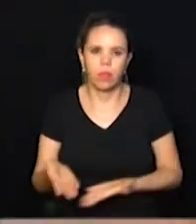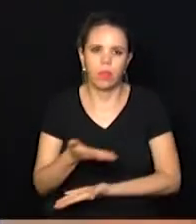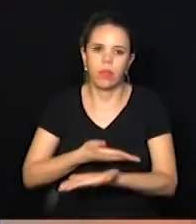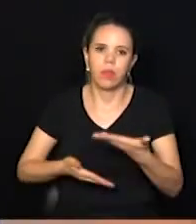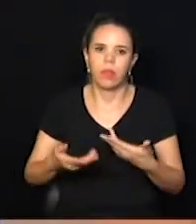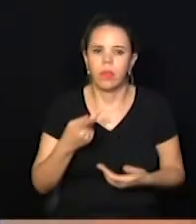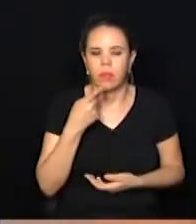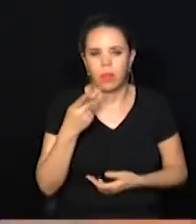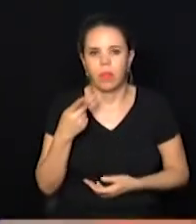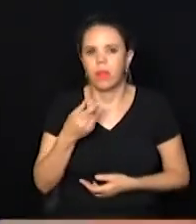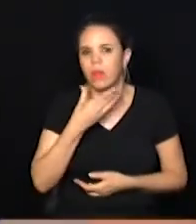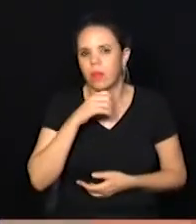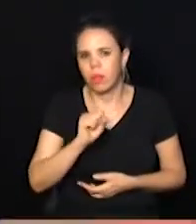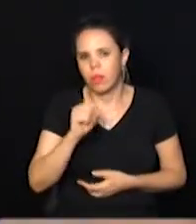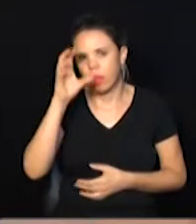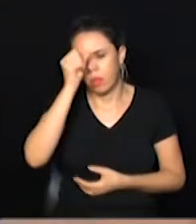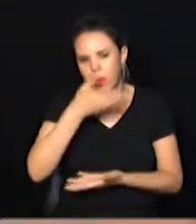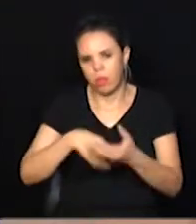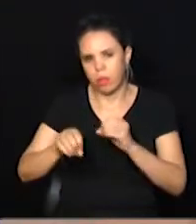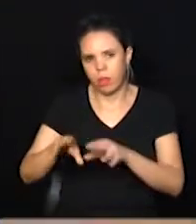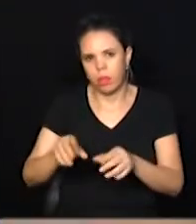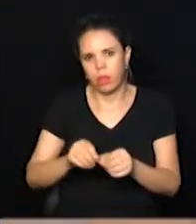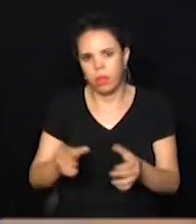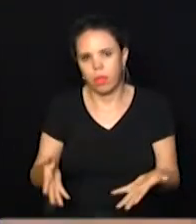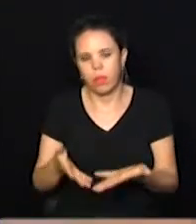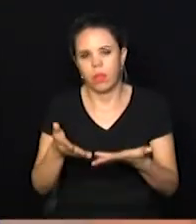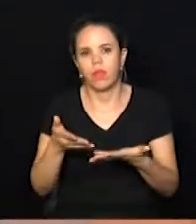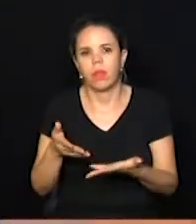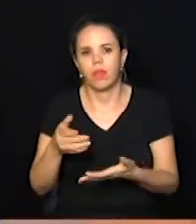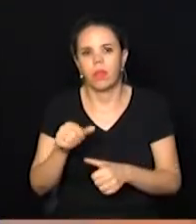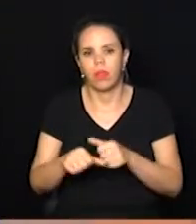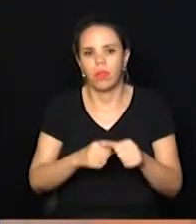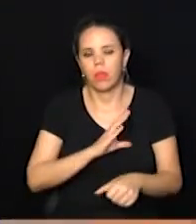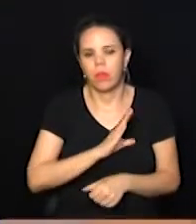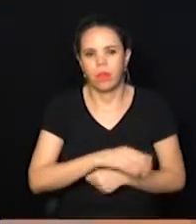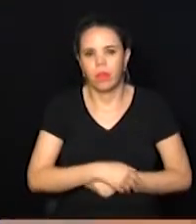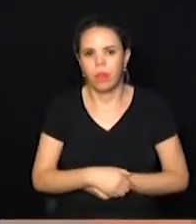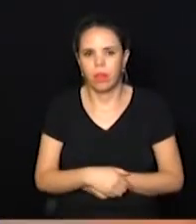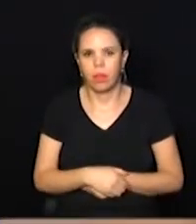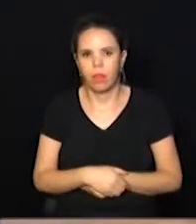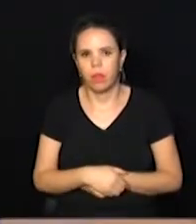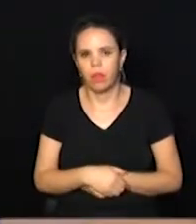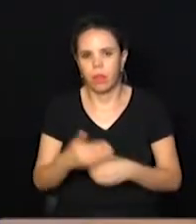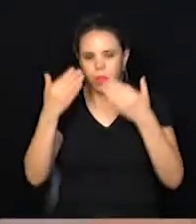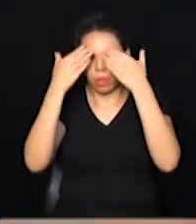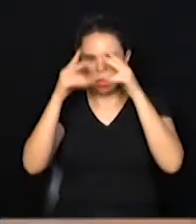dizia Paulo Freire, de aprender a ensinar, que fez a gente mexer com o coração e a cabeça